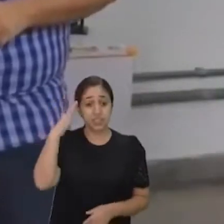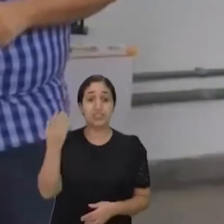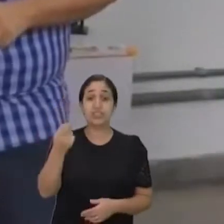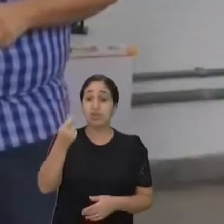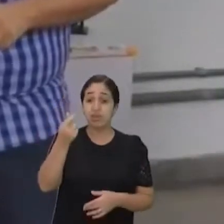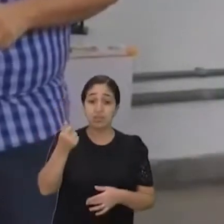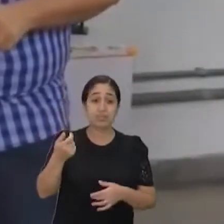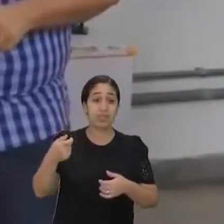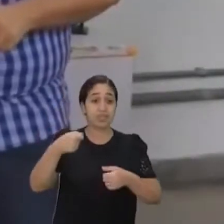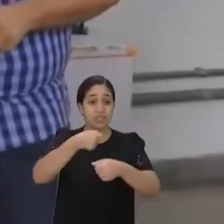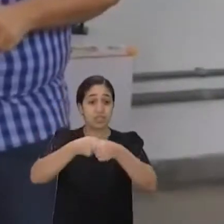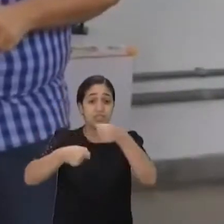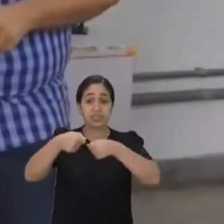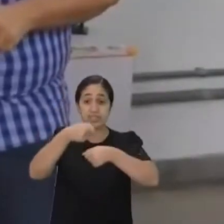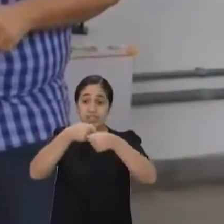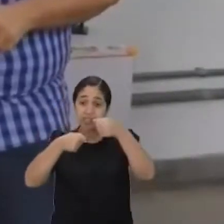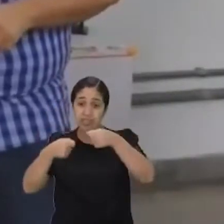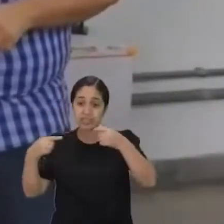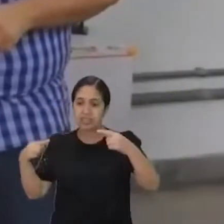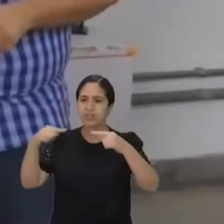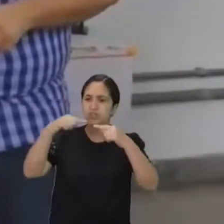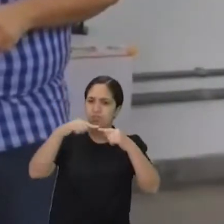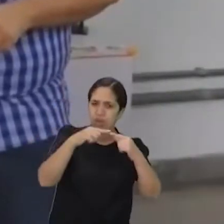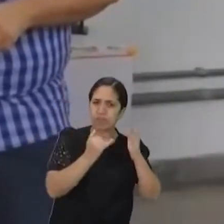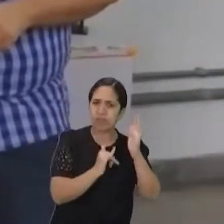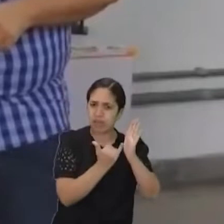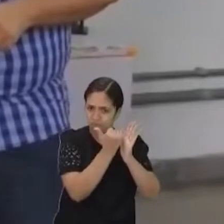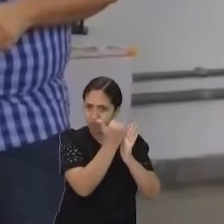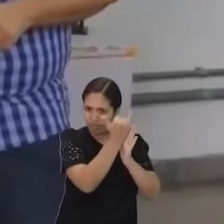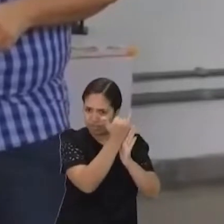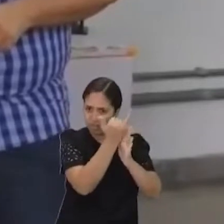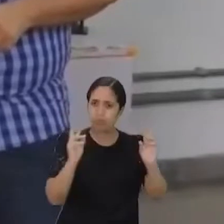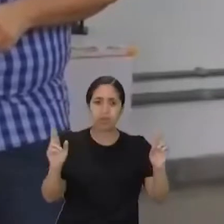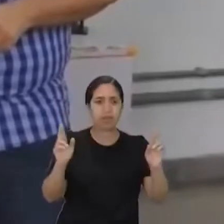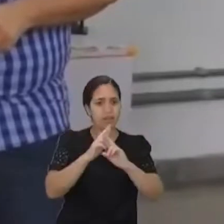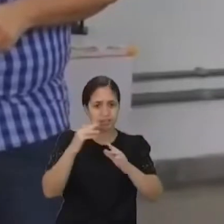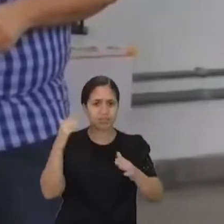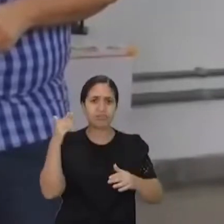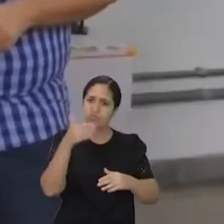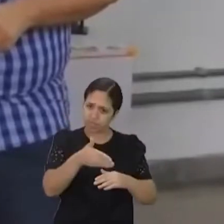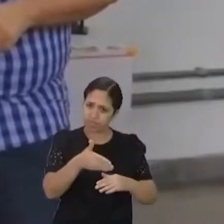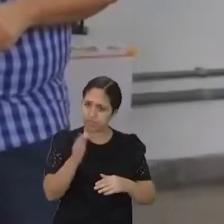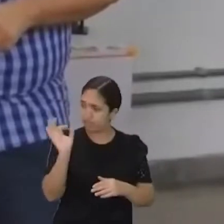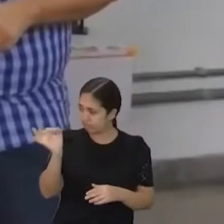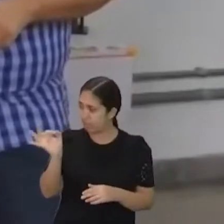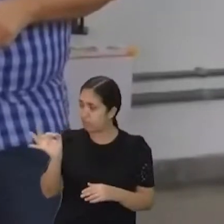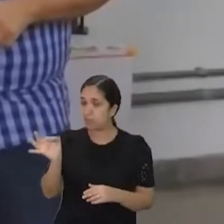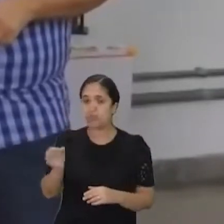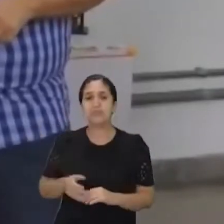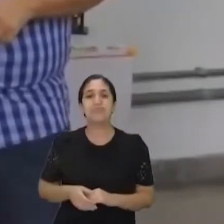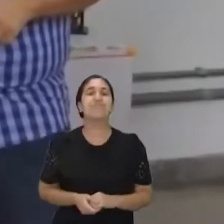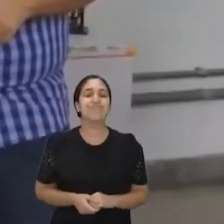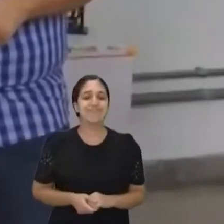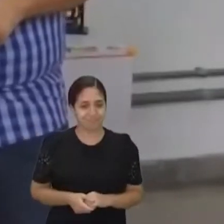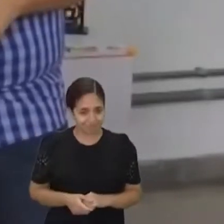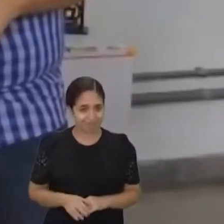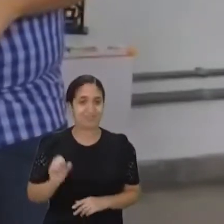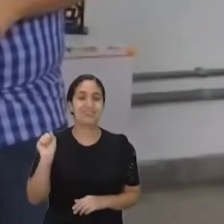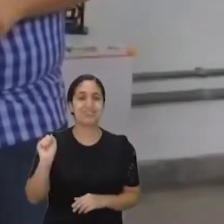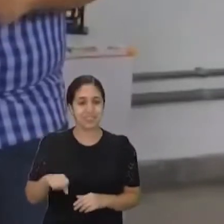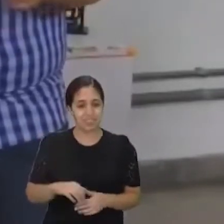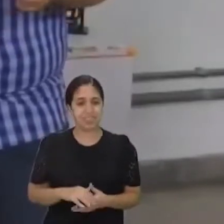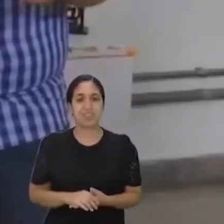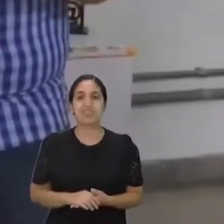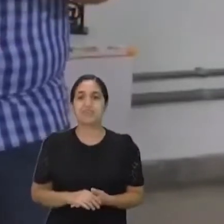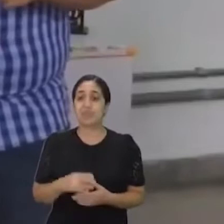está atrelada à inflação, ao IPCA, é isso? Tem uma relação direta, certo, professor? Perfeito, exatamente, tá